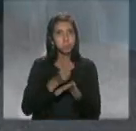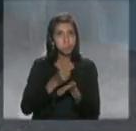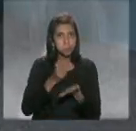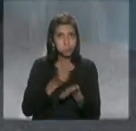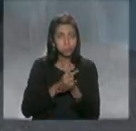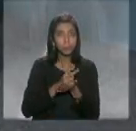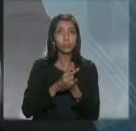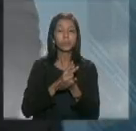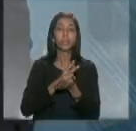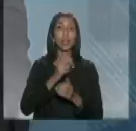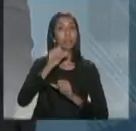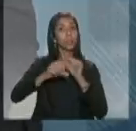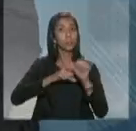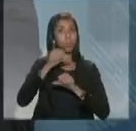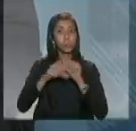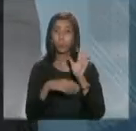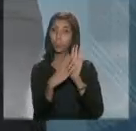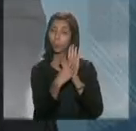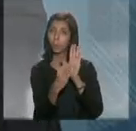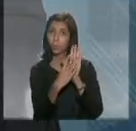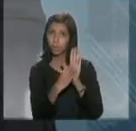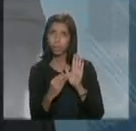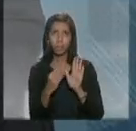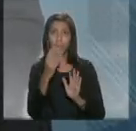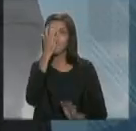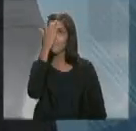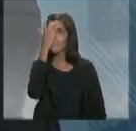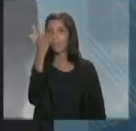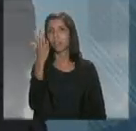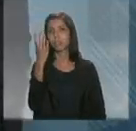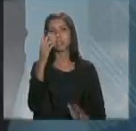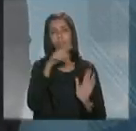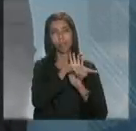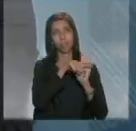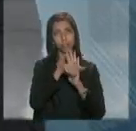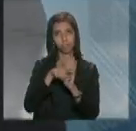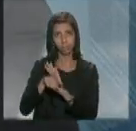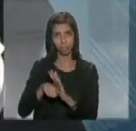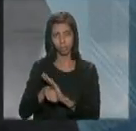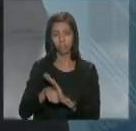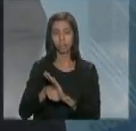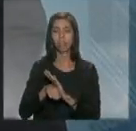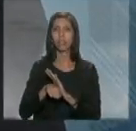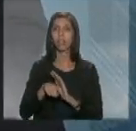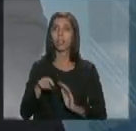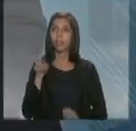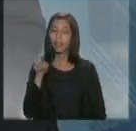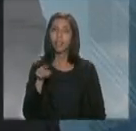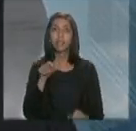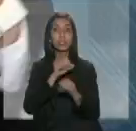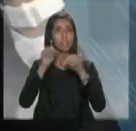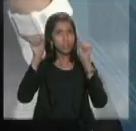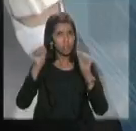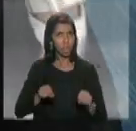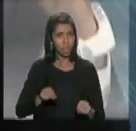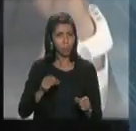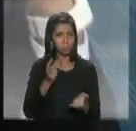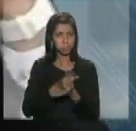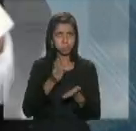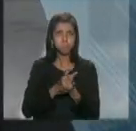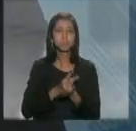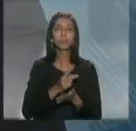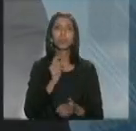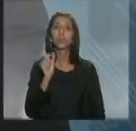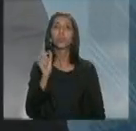tradicional e você replica ela para um modelo que fica mais fácil essas análises. Os sistemas convencionais